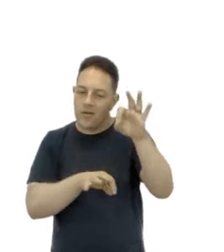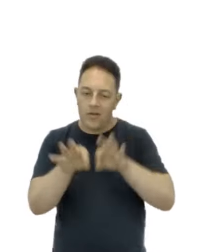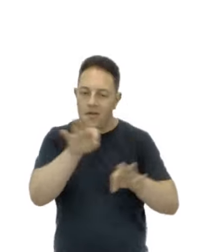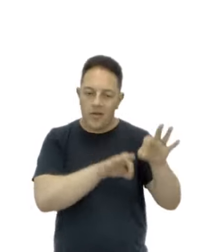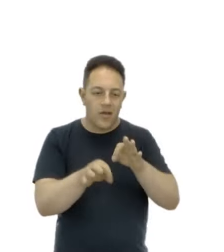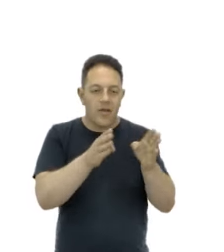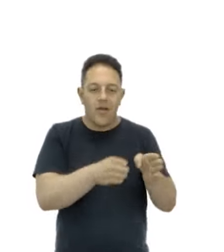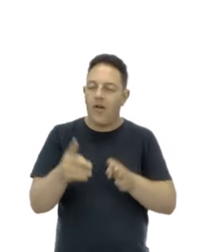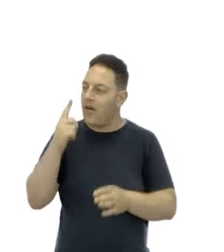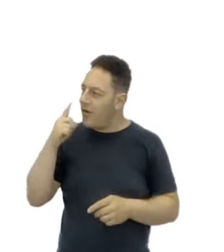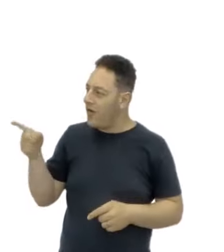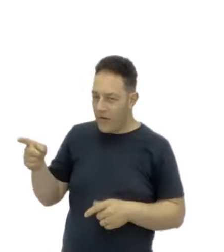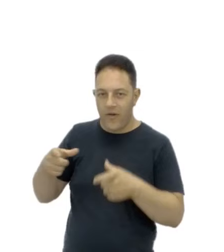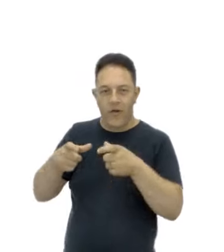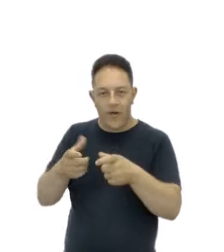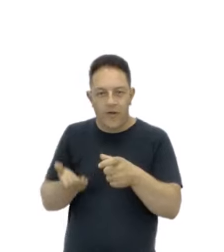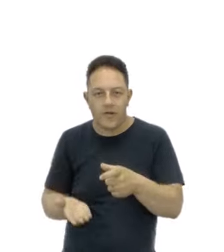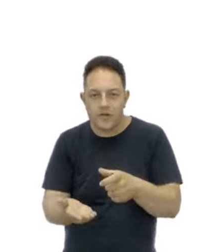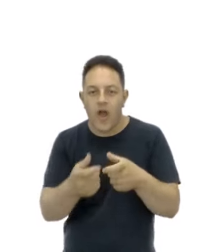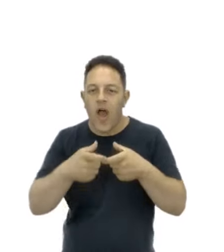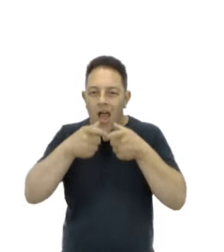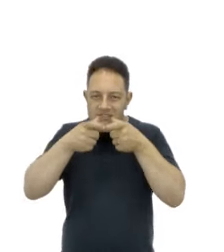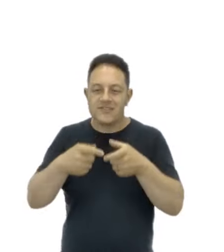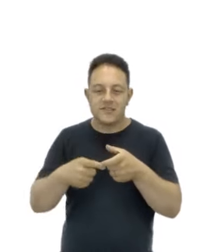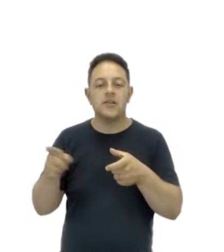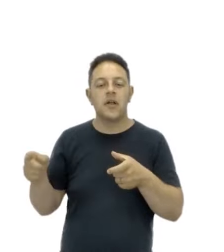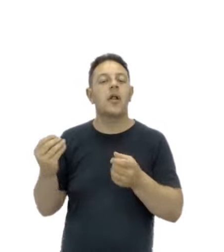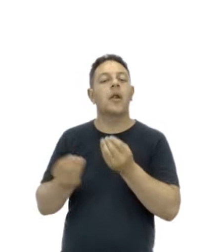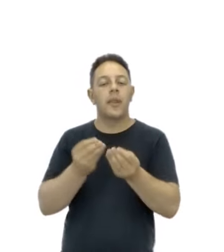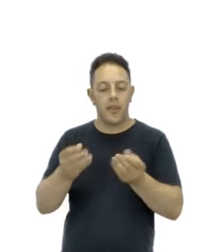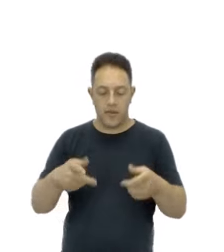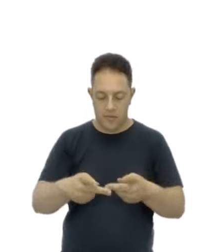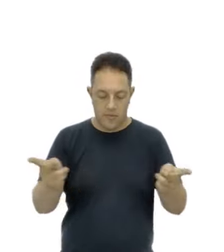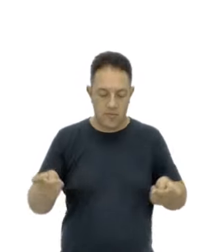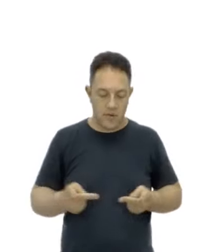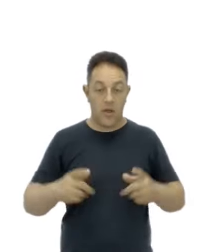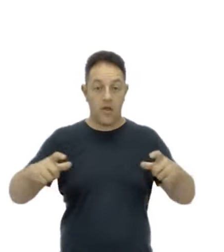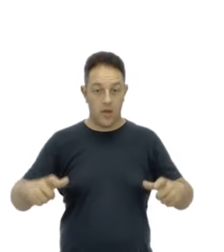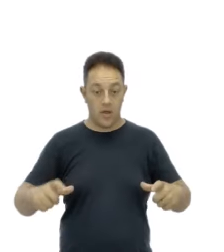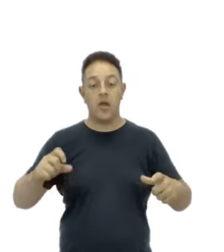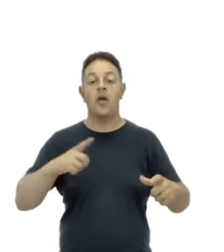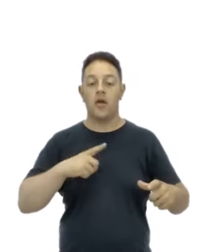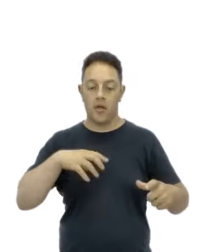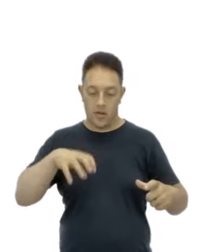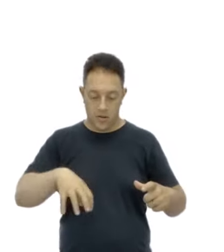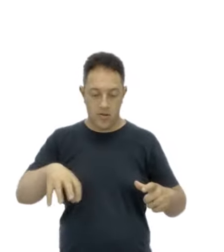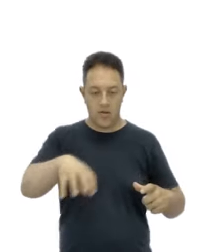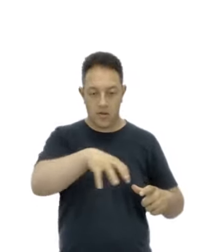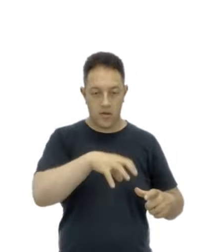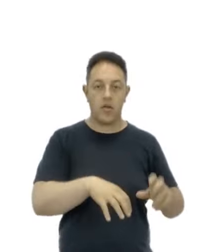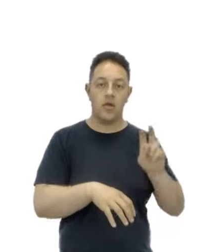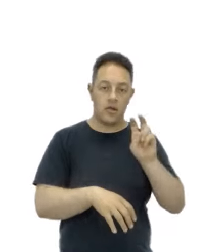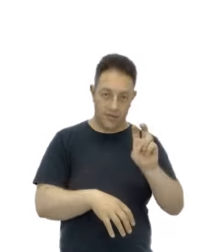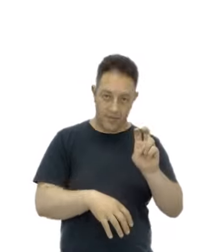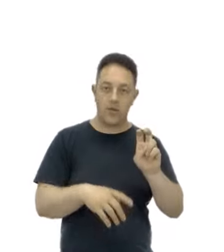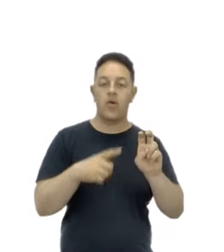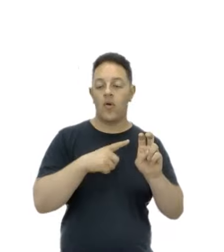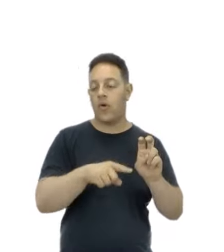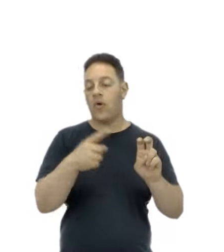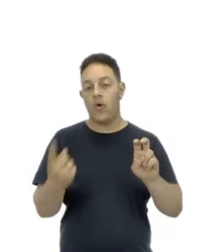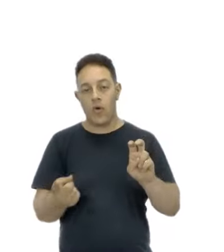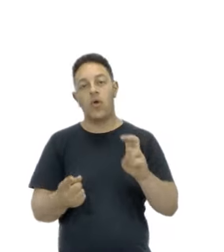as tortinhas em pratos, que um prato tem 5 tortas, 2 pratos têm 10 tortas,